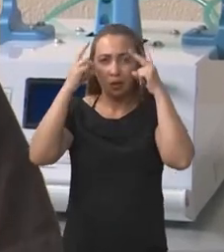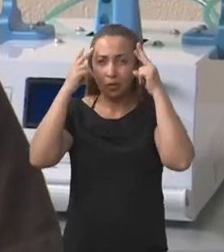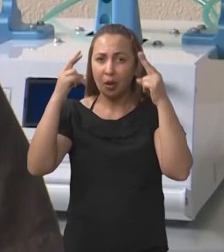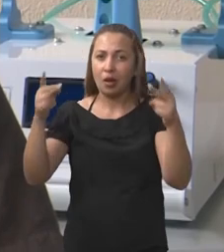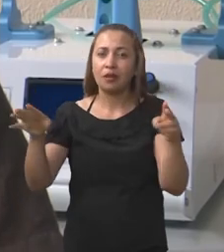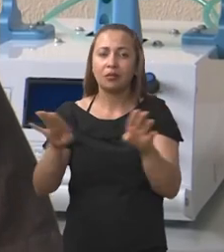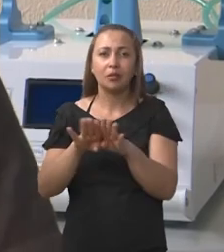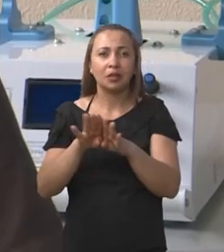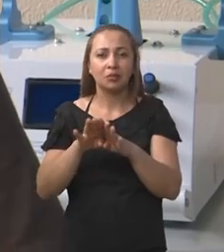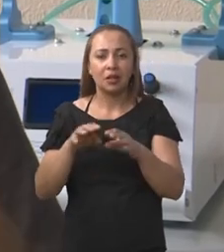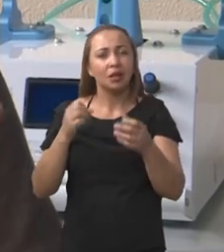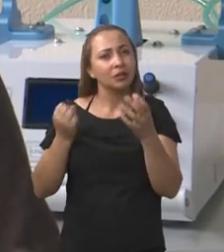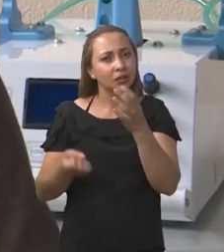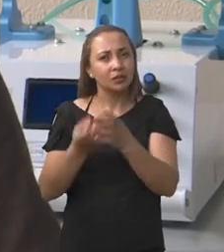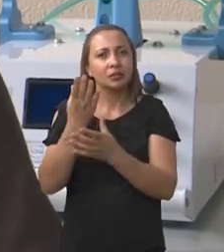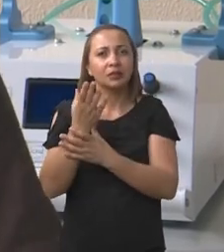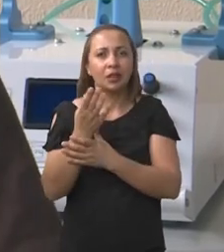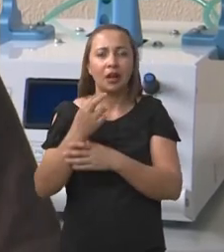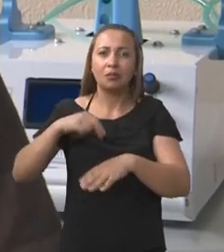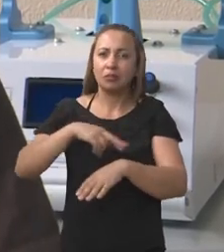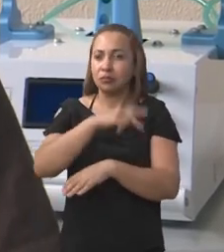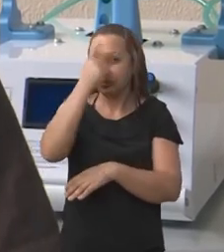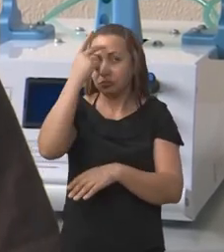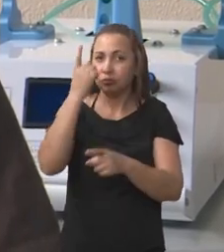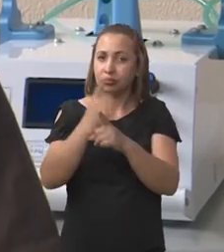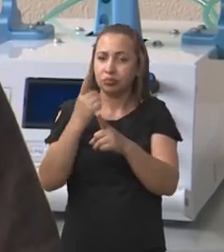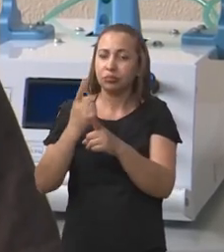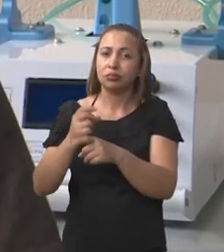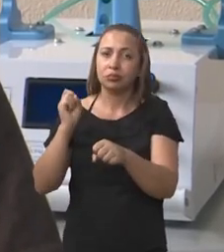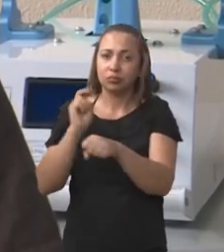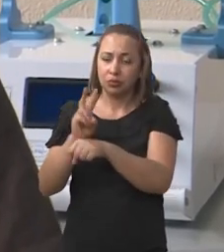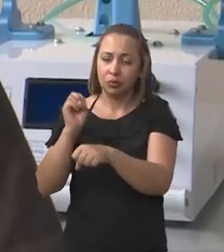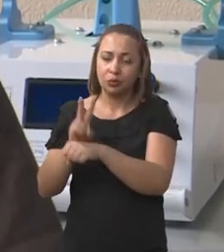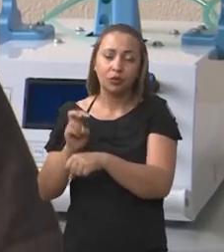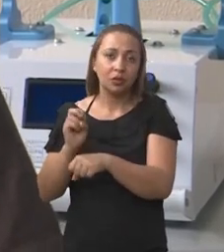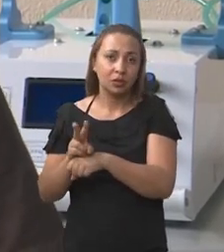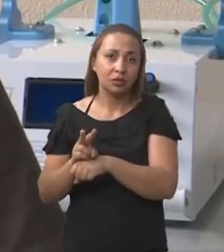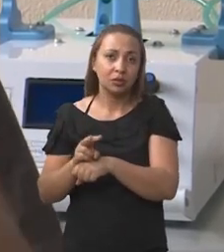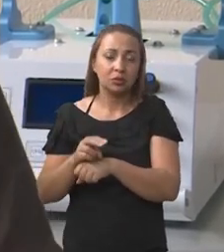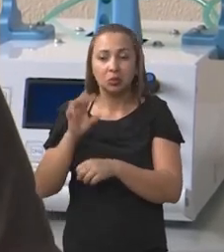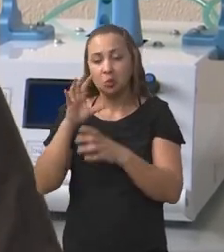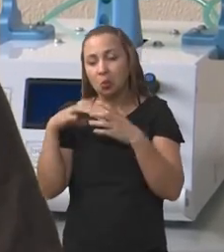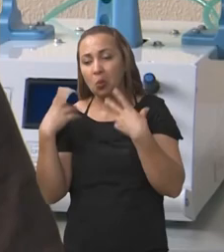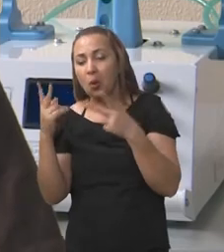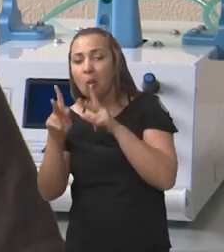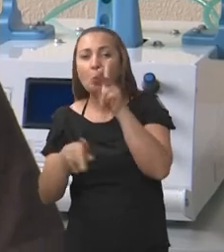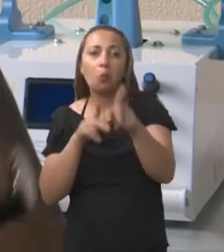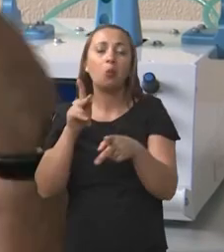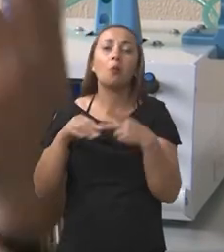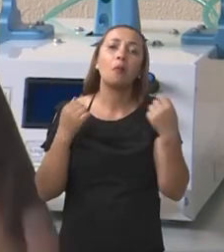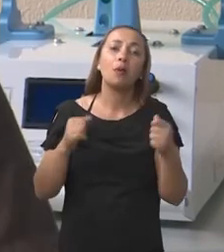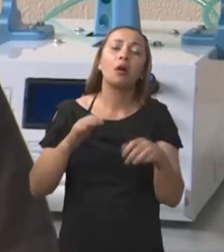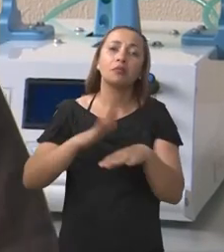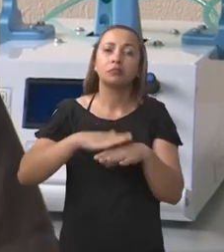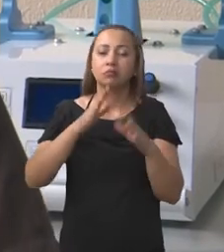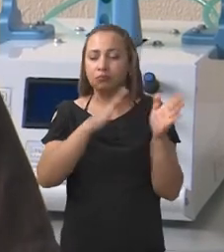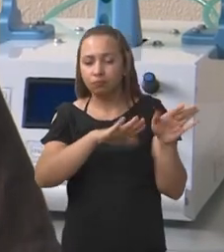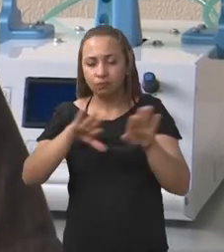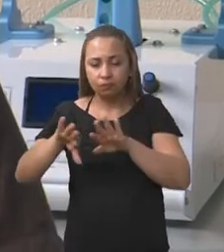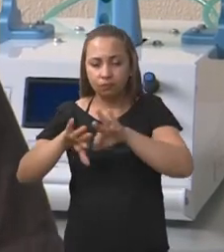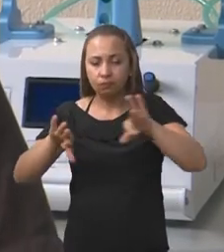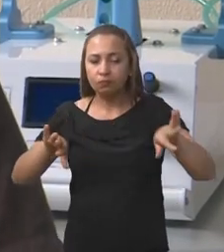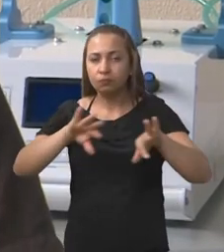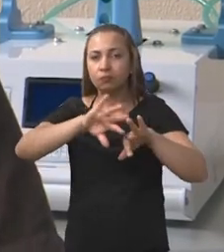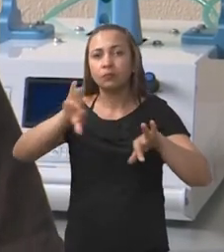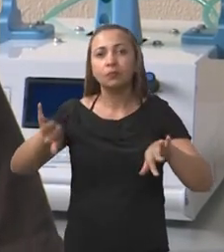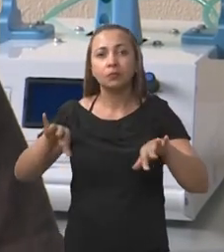se empenhando em criar modelos, né? Para identificar o vírus, né? Para identificar essas populações, poder classificar, né? Então,